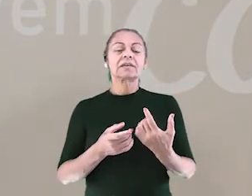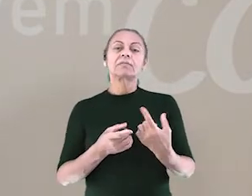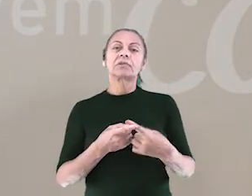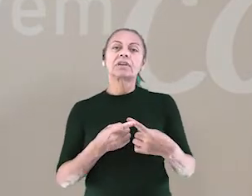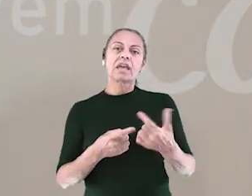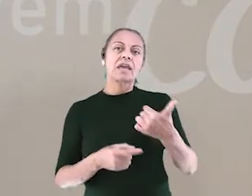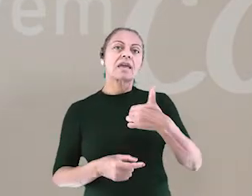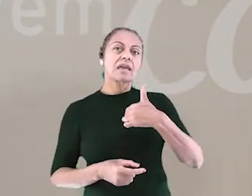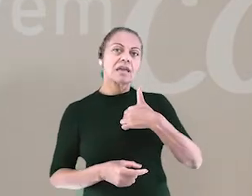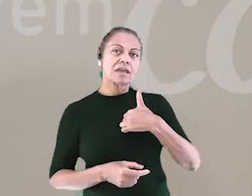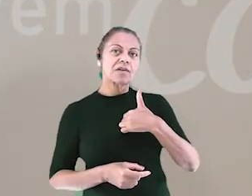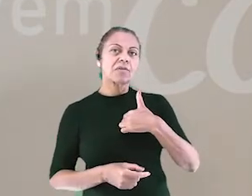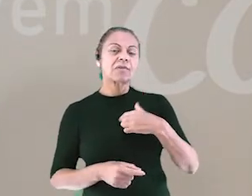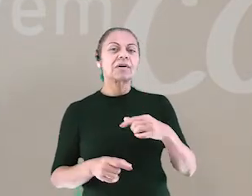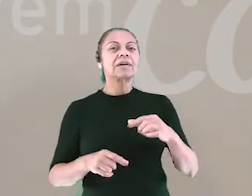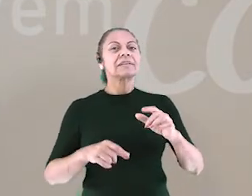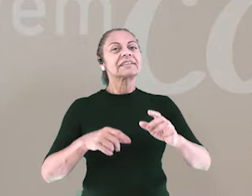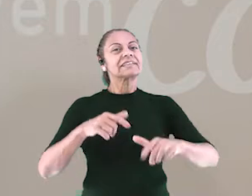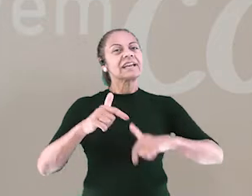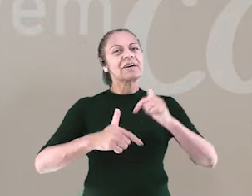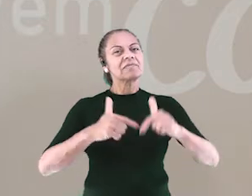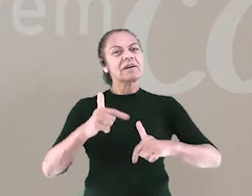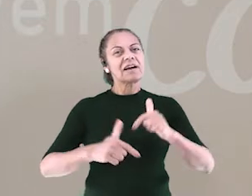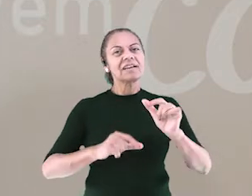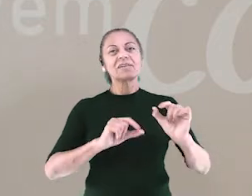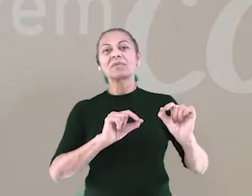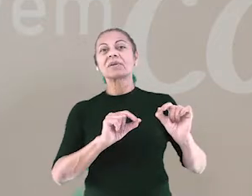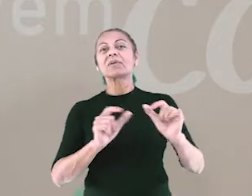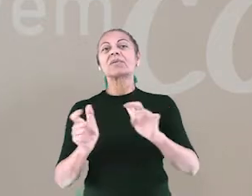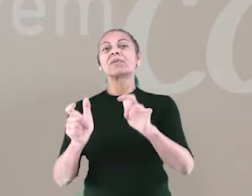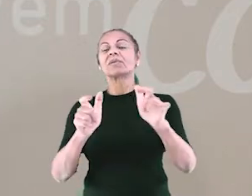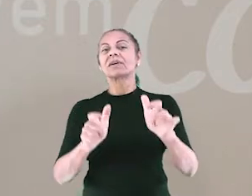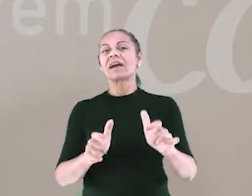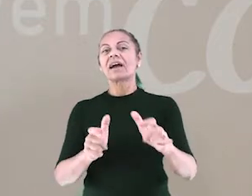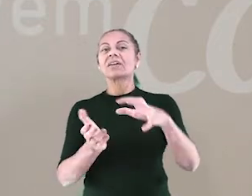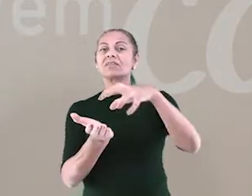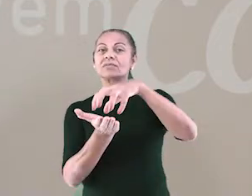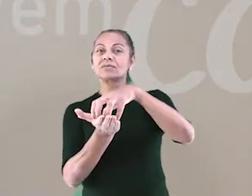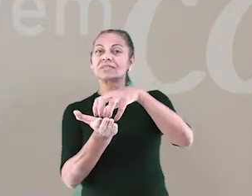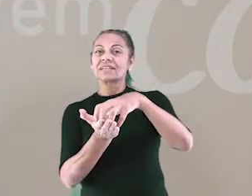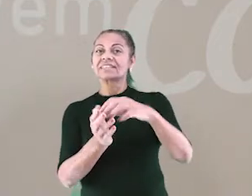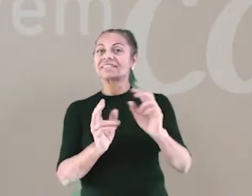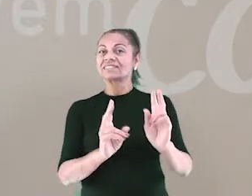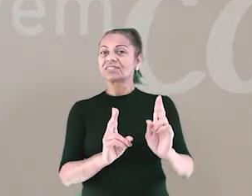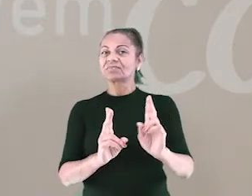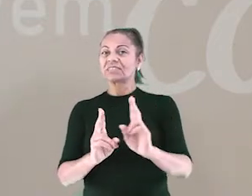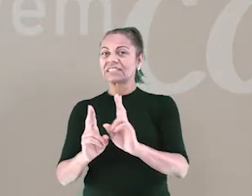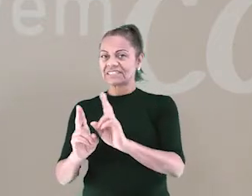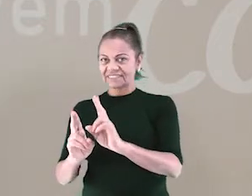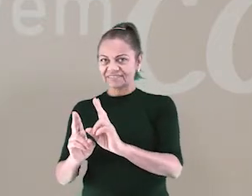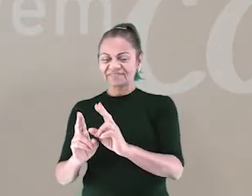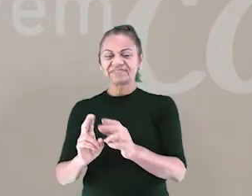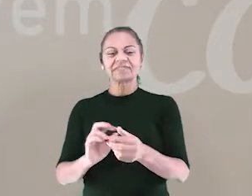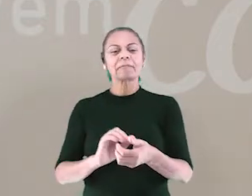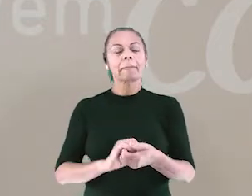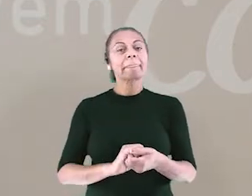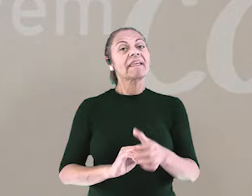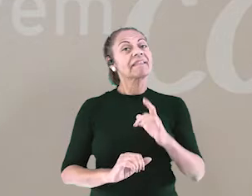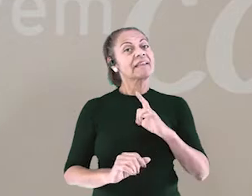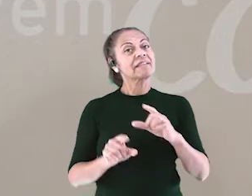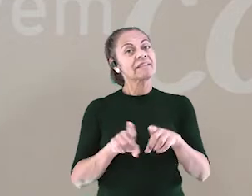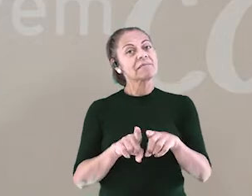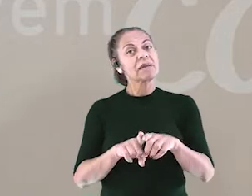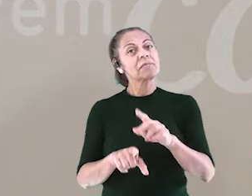Mídias. Sou uma professora que não trabalha em uma escola. E para ir ao encontro do professor, algumas pessoas